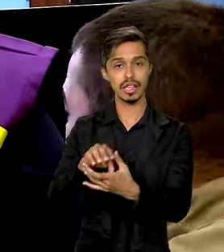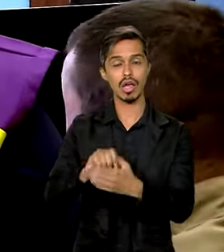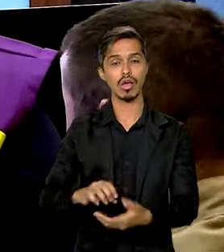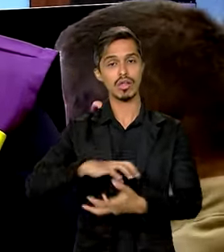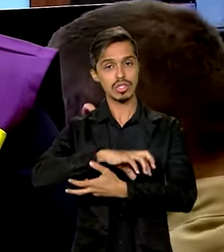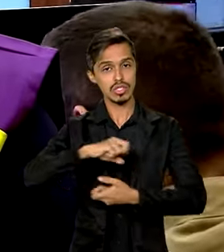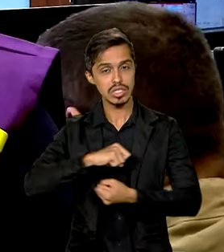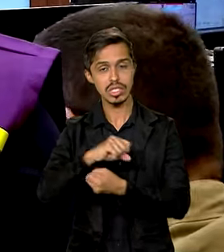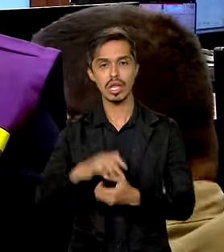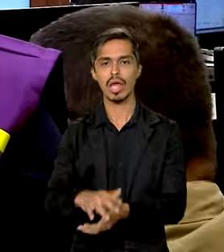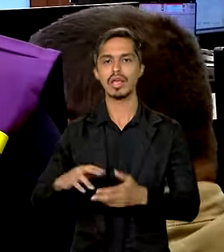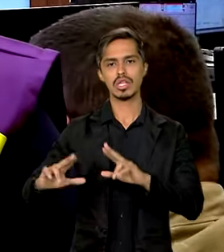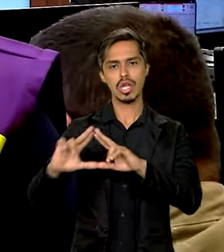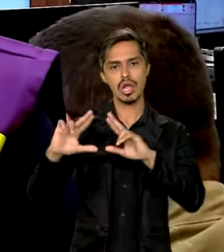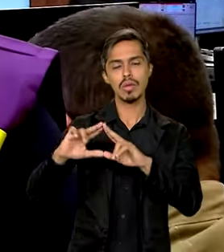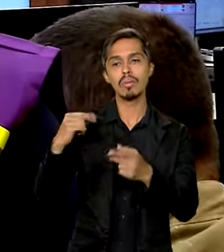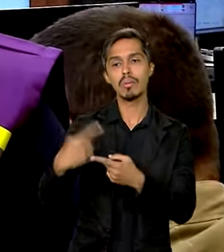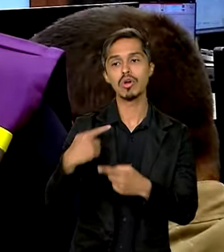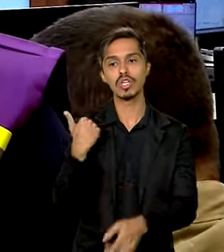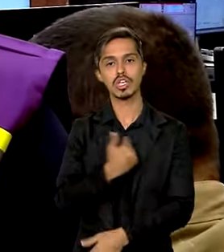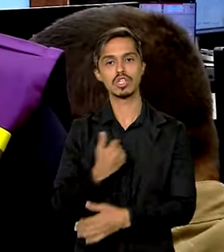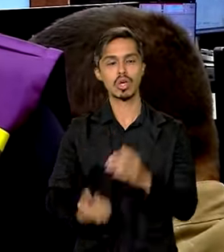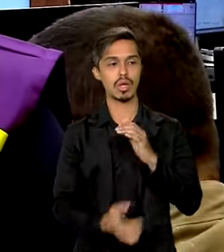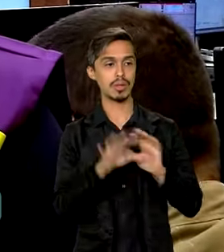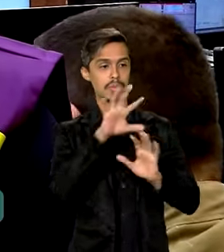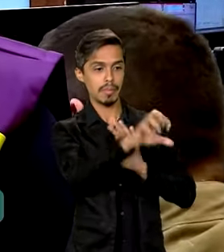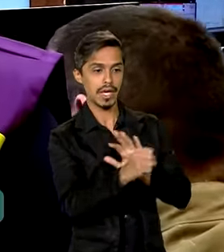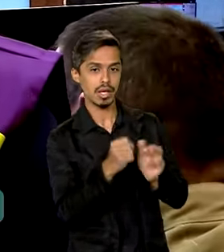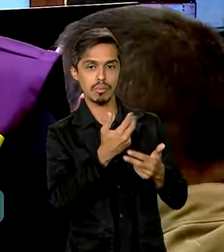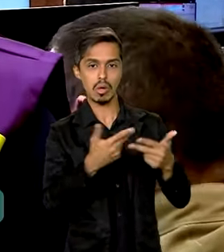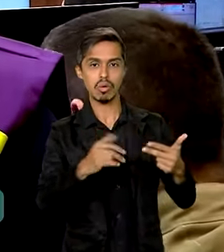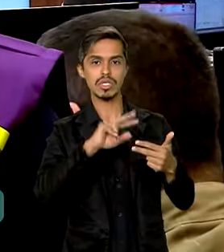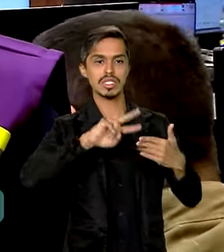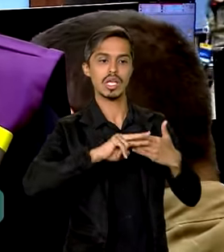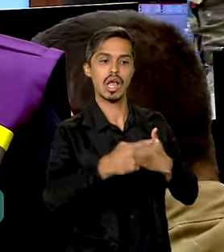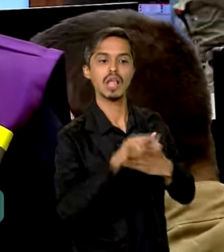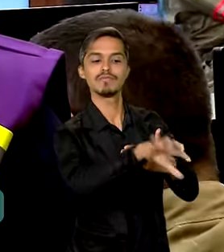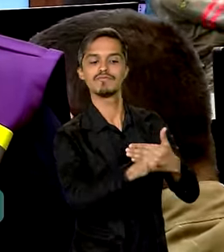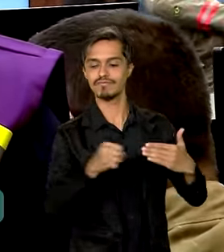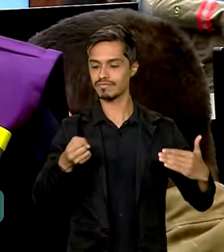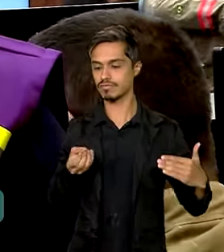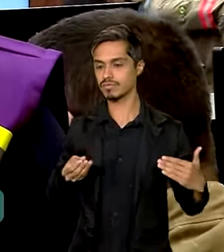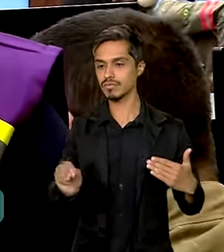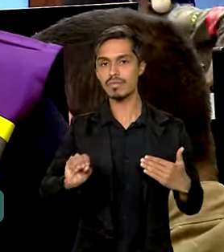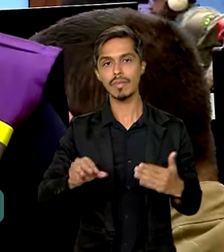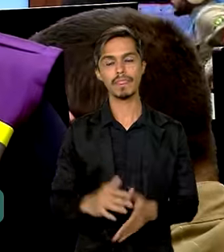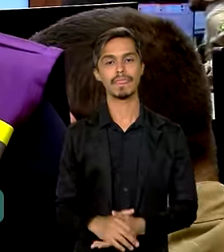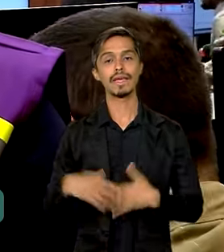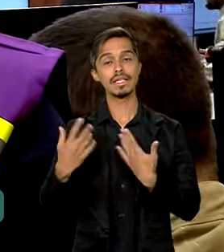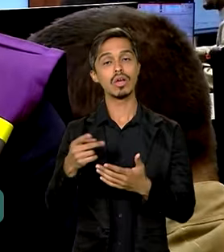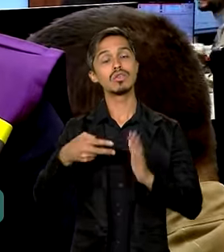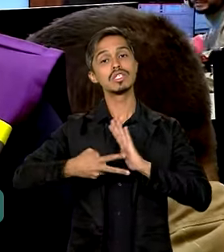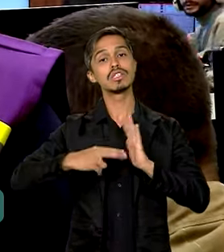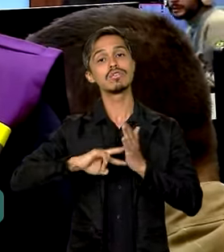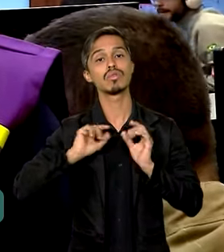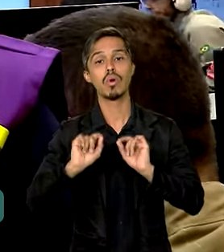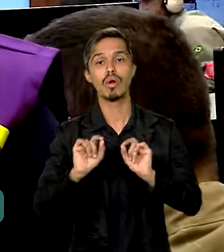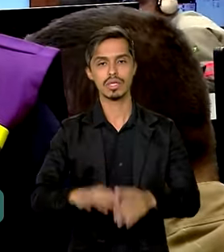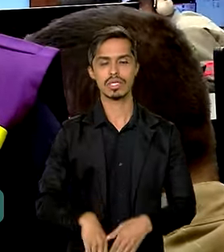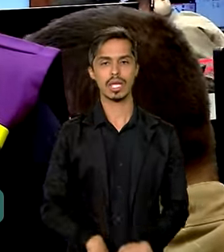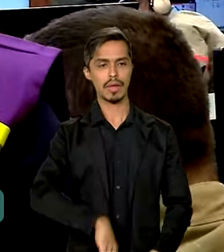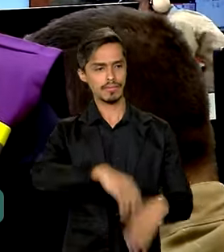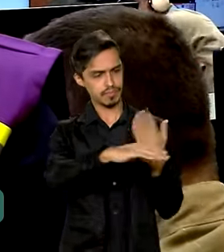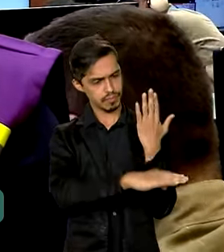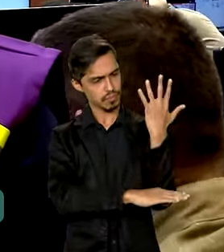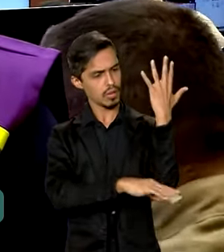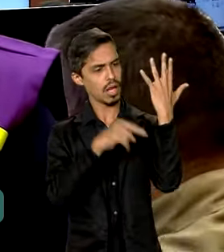um resíduo de um processo industrial para produzir um combustível renovável. O que isso significa? Com a mesma cana plantada, a